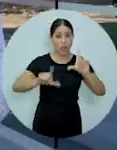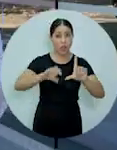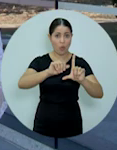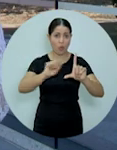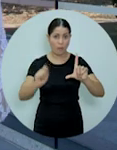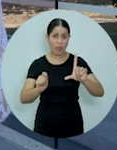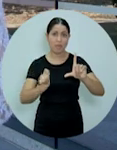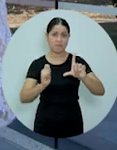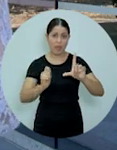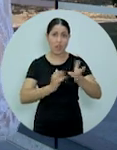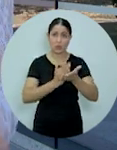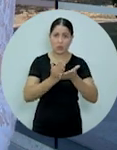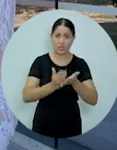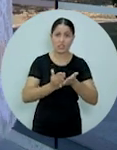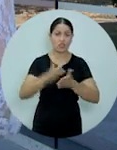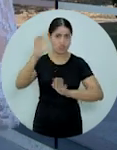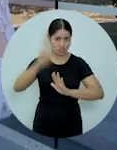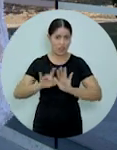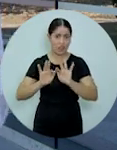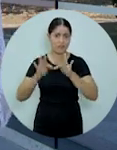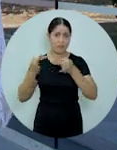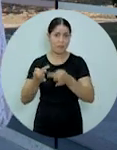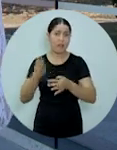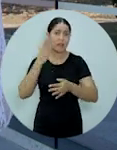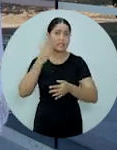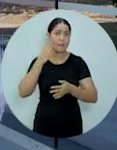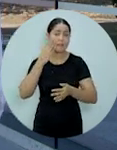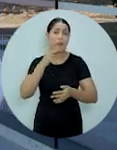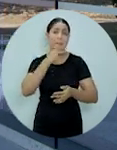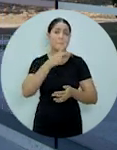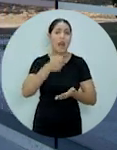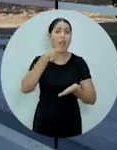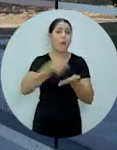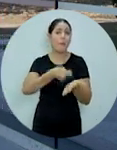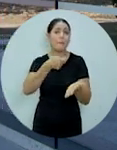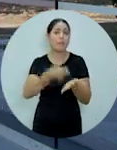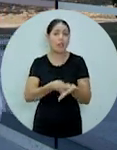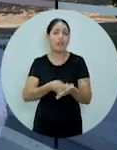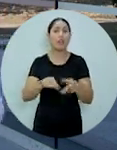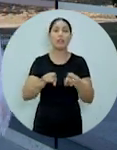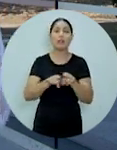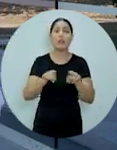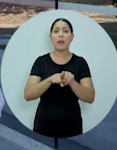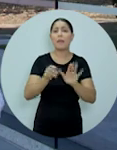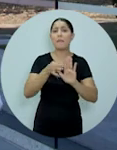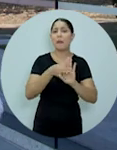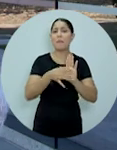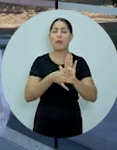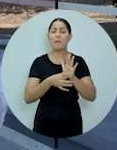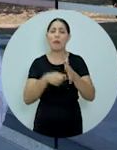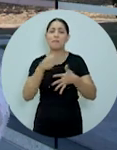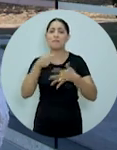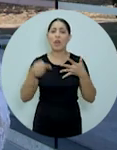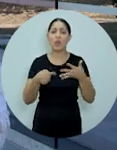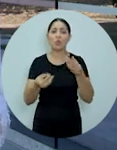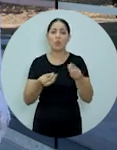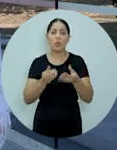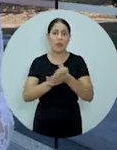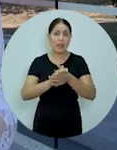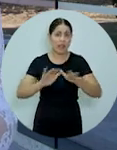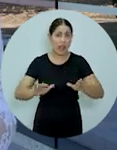No primeiro bloco, nós falamos um pouquinho sobre direito de família, as obrigações dos pais, as hipóteses no caso